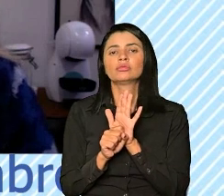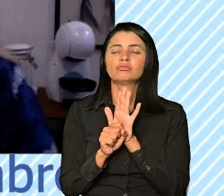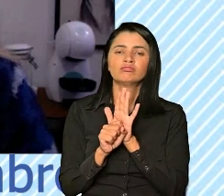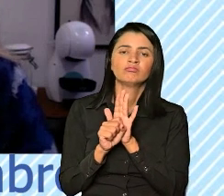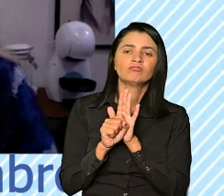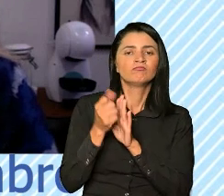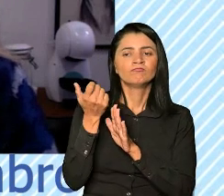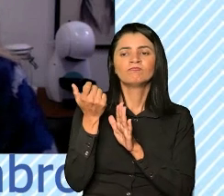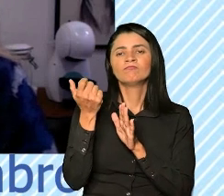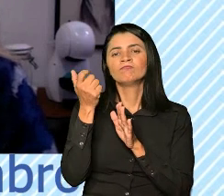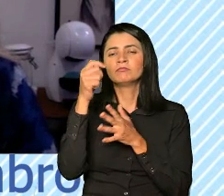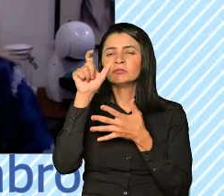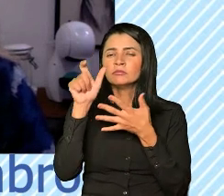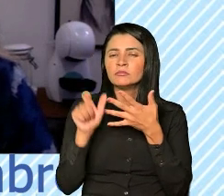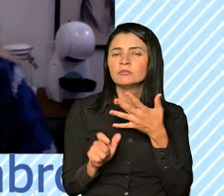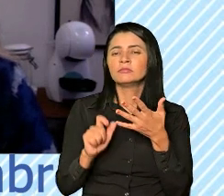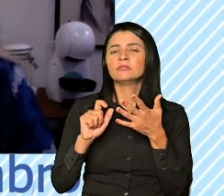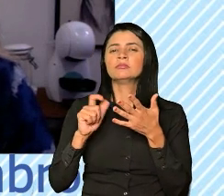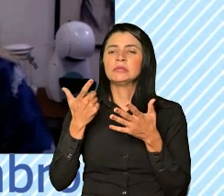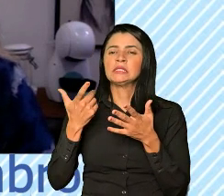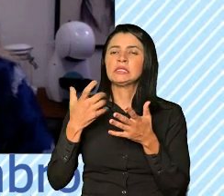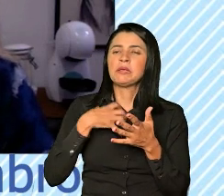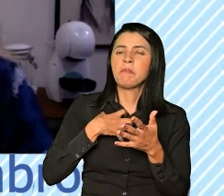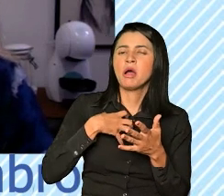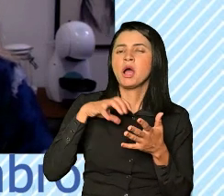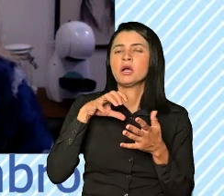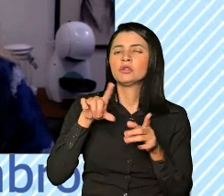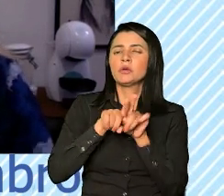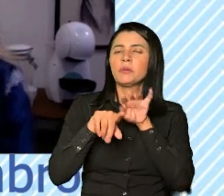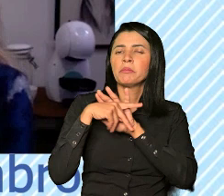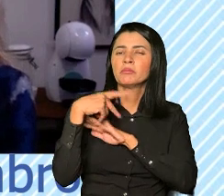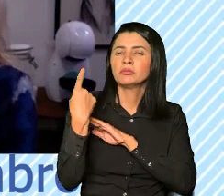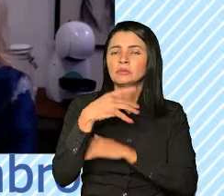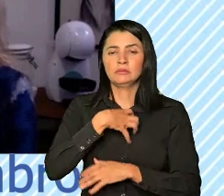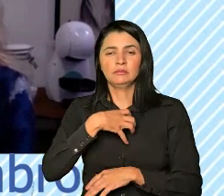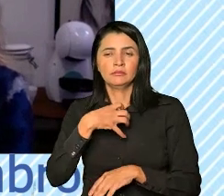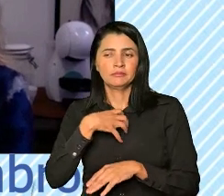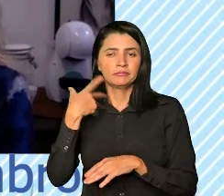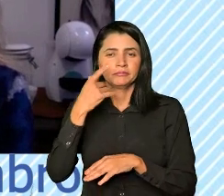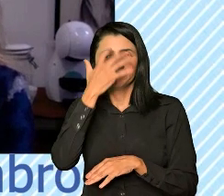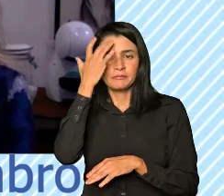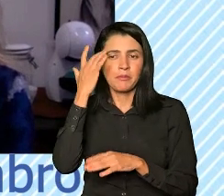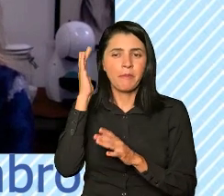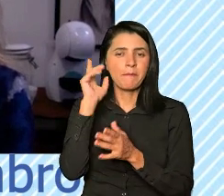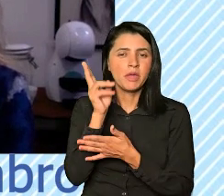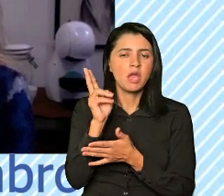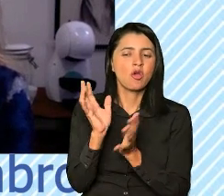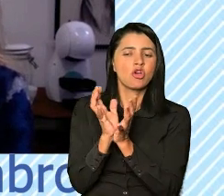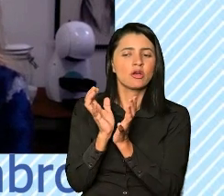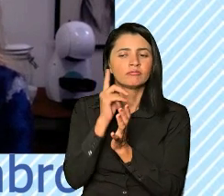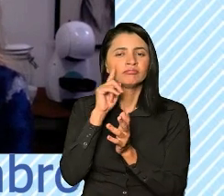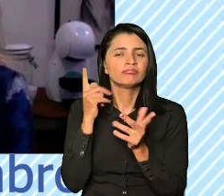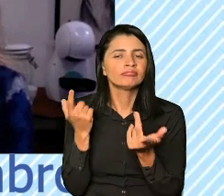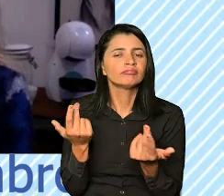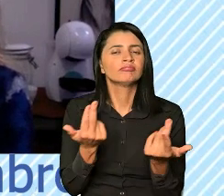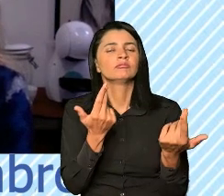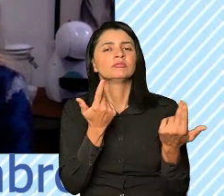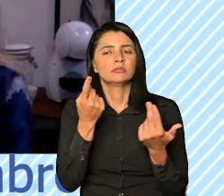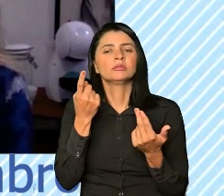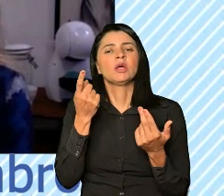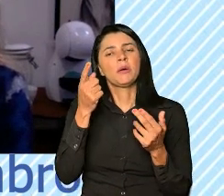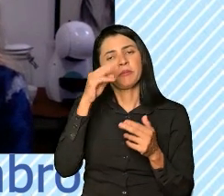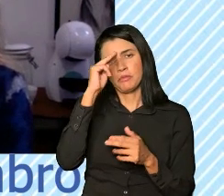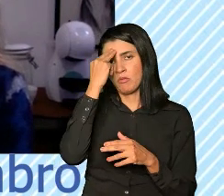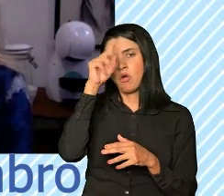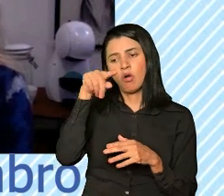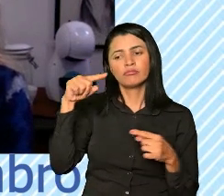espectros semânticos específicos que estão sendo colocados por uma mesma coletividade. Então, essa memória é de fato apropriável.